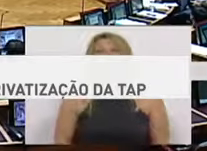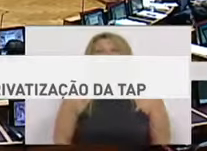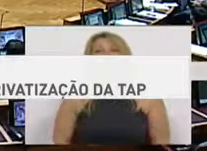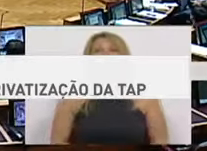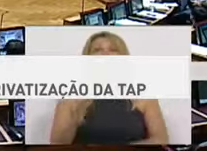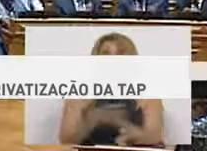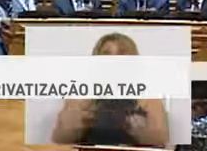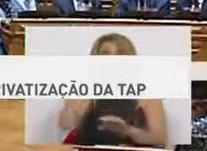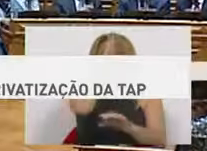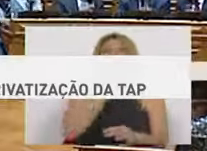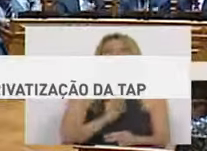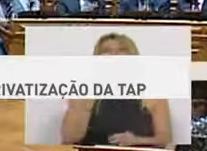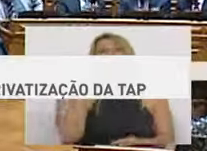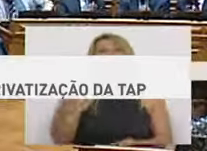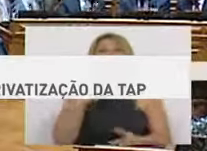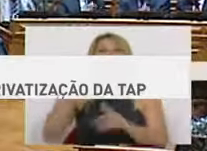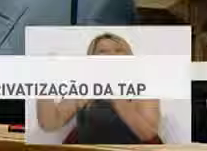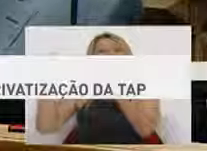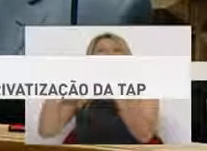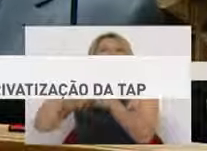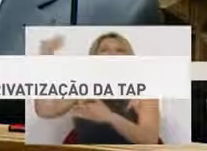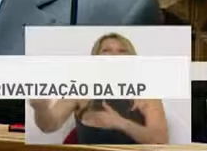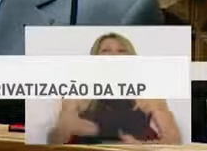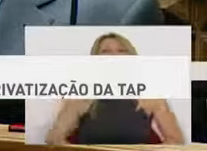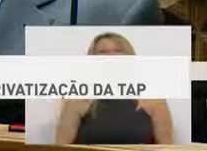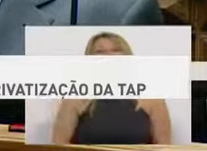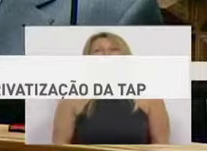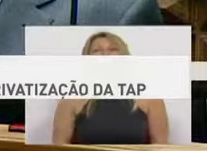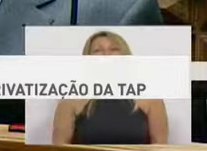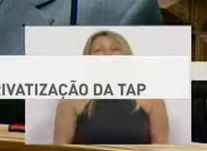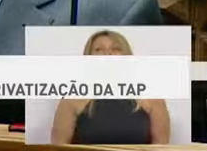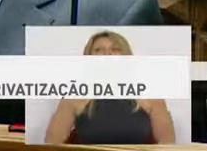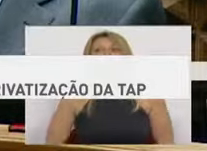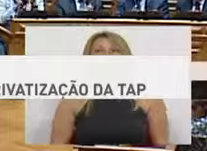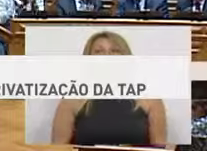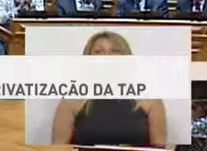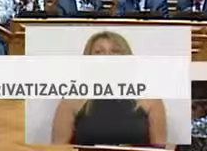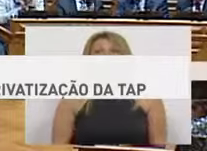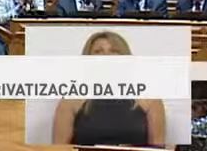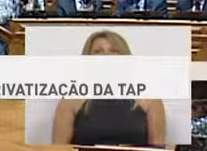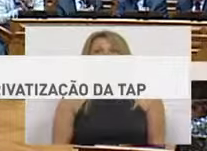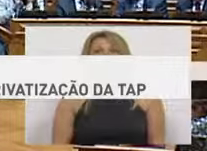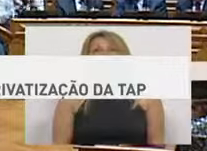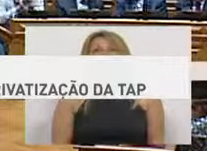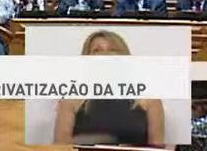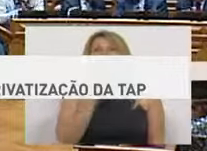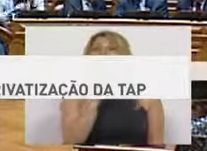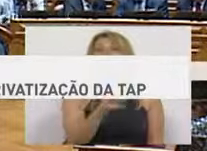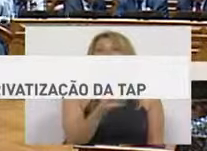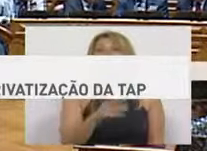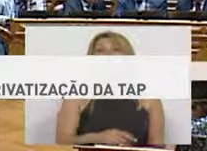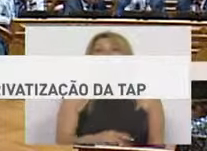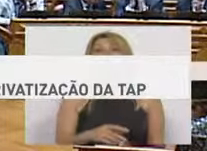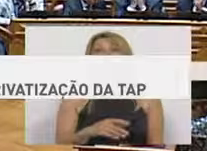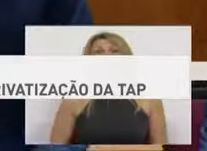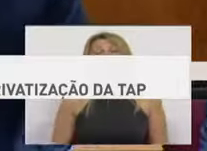começou logo por salientar os indicadores económicos que provam o crescimento do país. A oposição pegou no repto e a questão europeia ficou